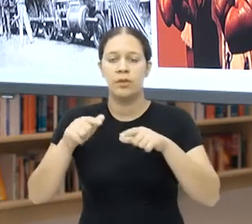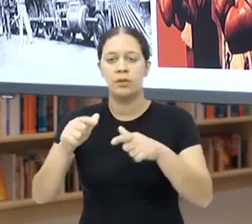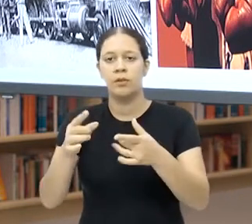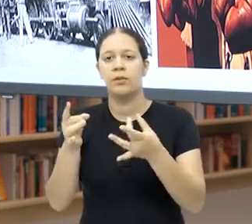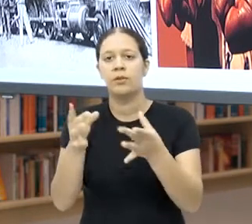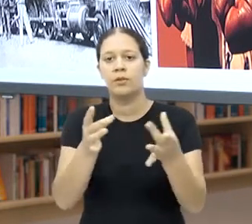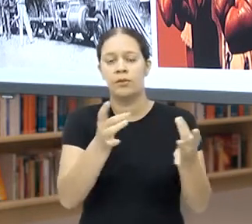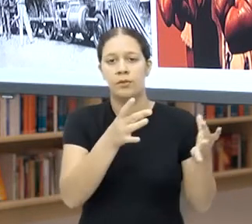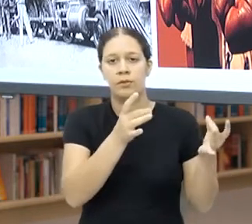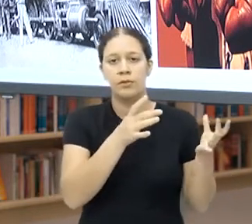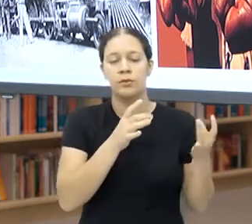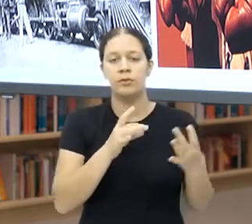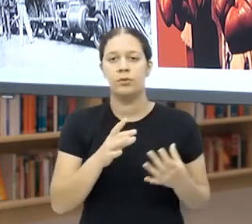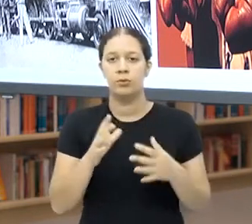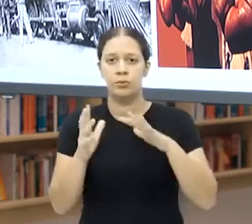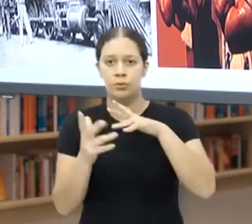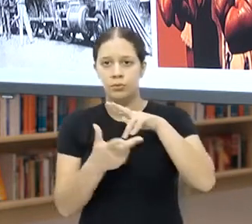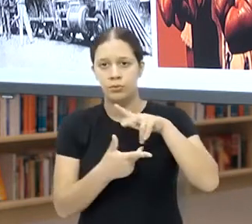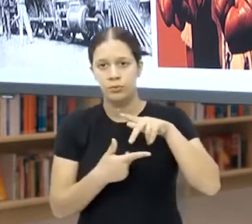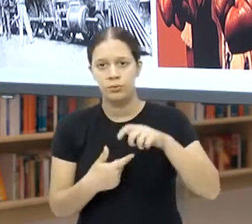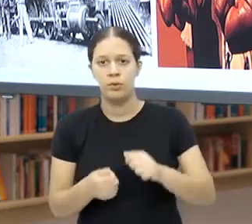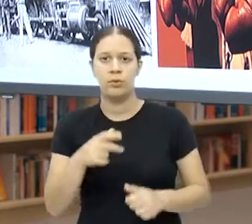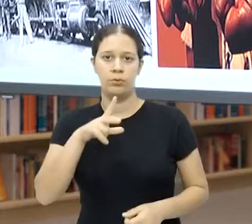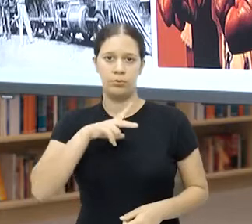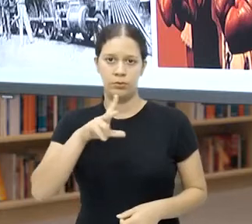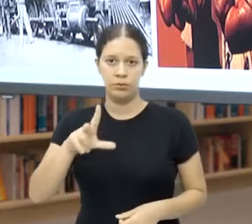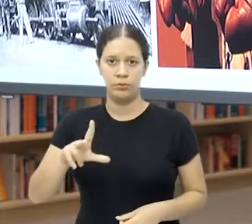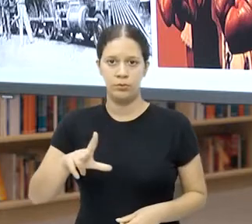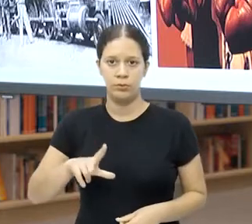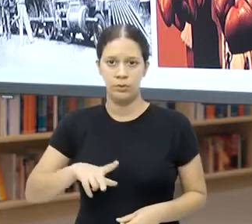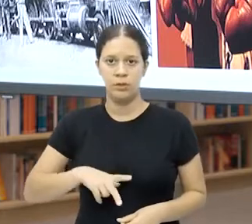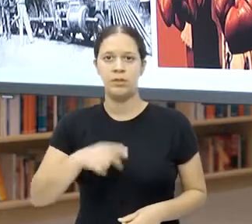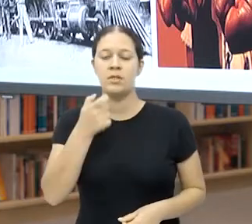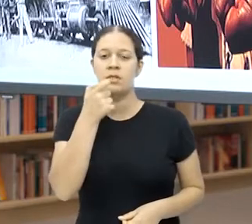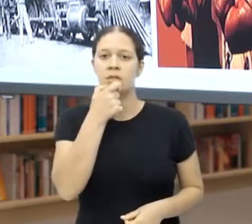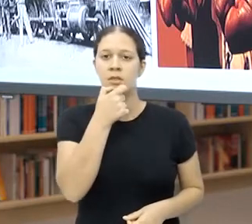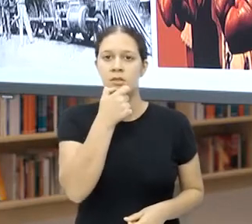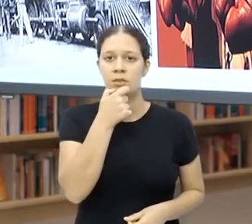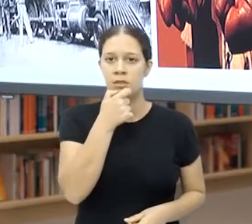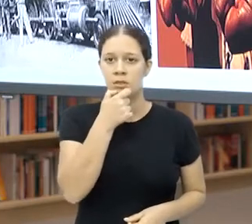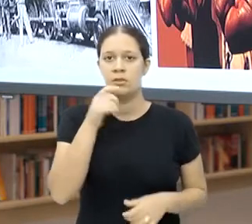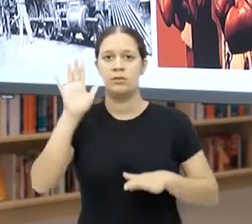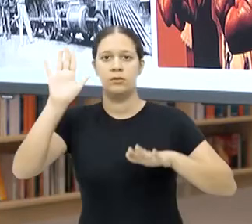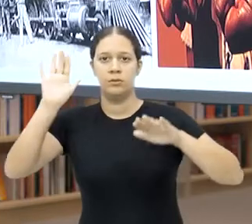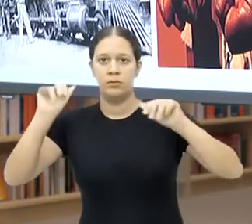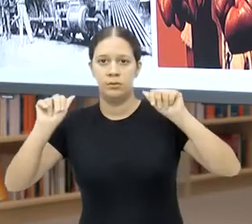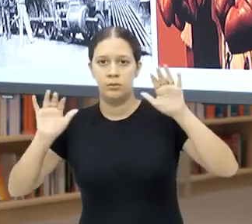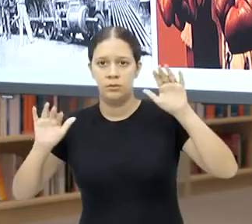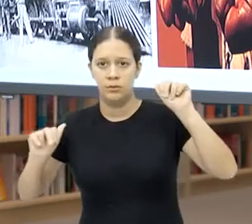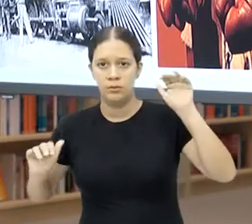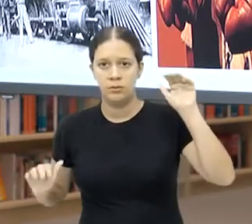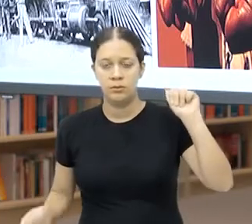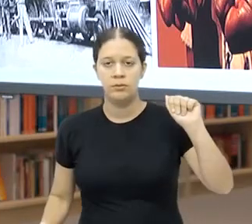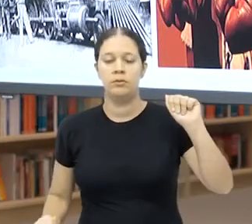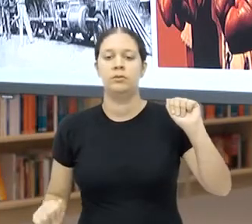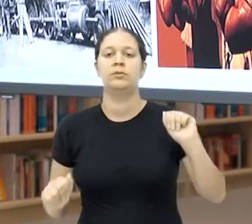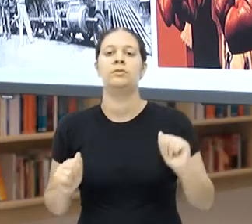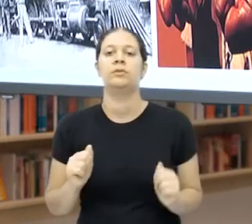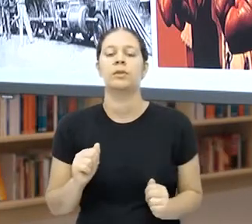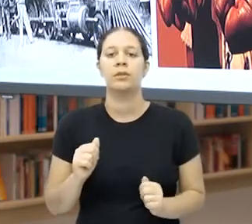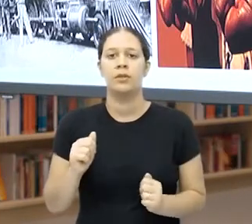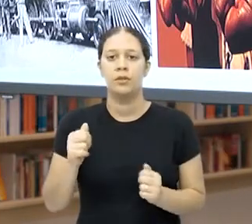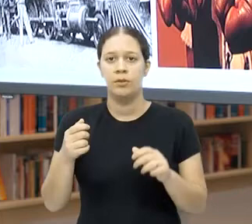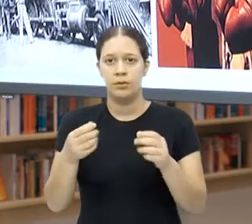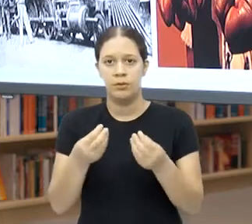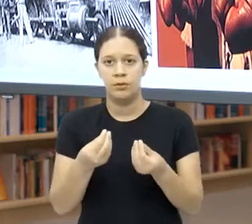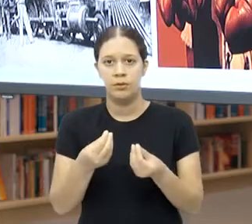para o mundo, tá certo? Principalmente para Portugal, para a Inglaterra, a Espanha, tá certo? E é